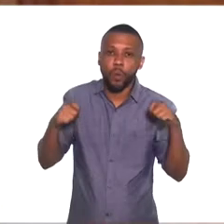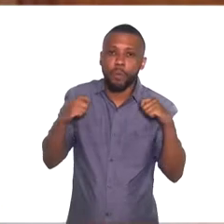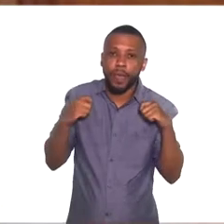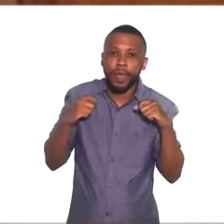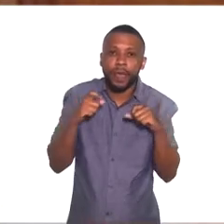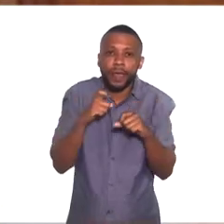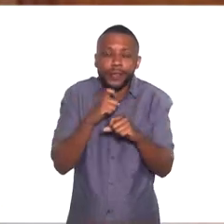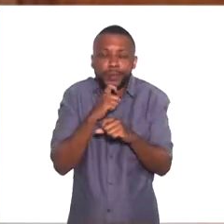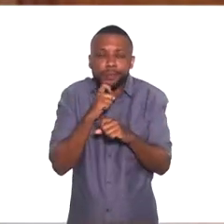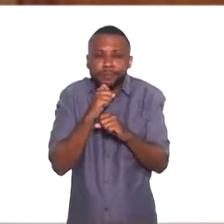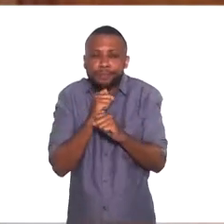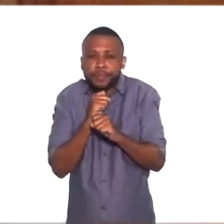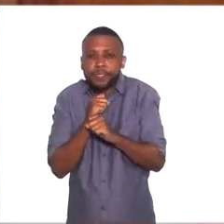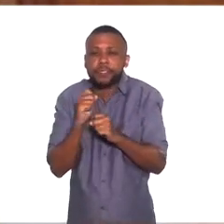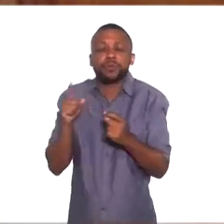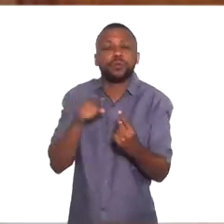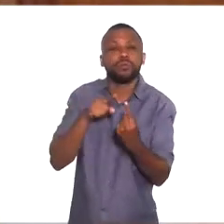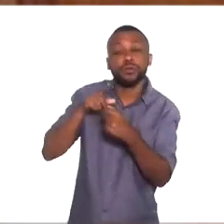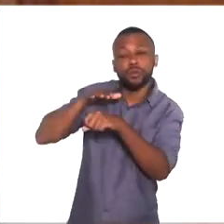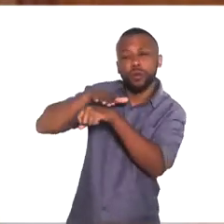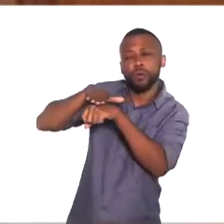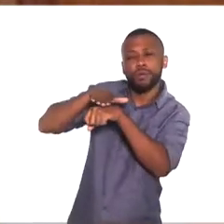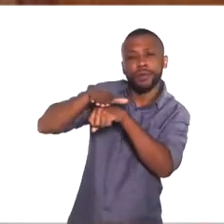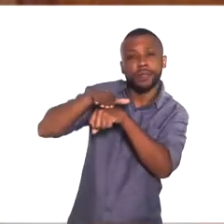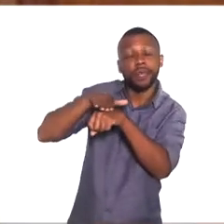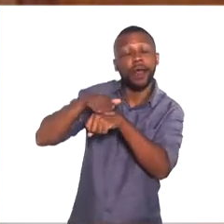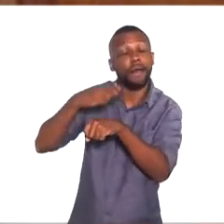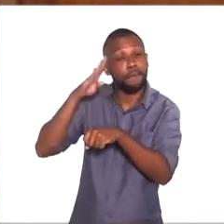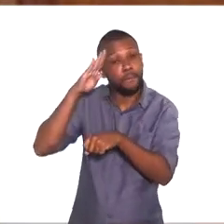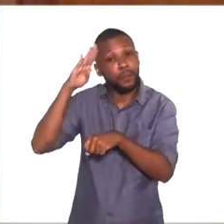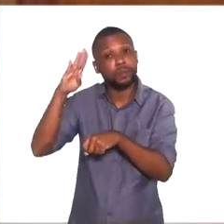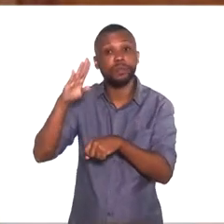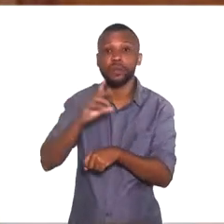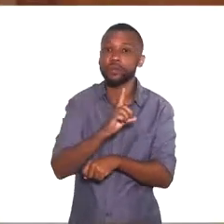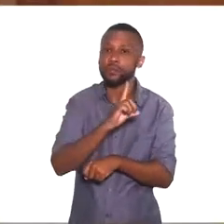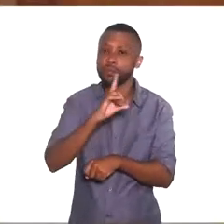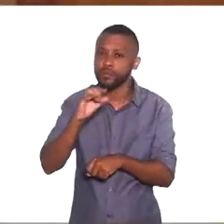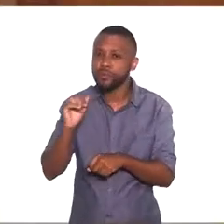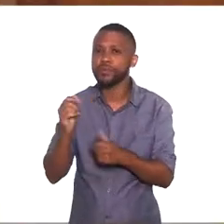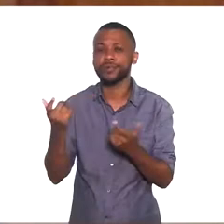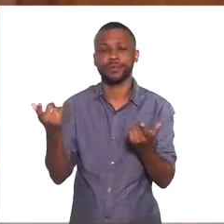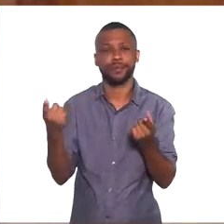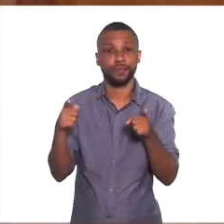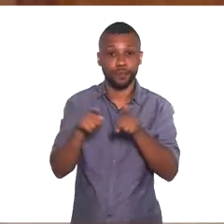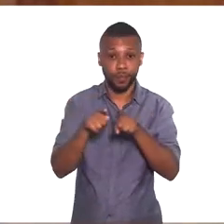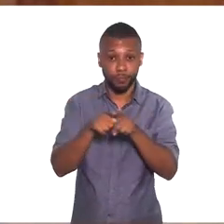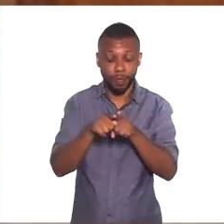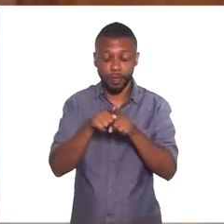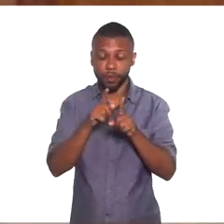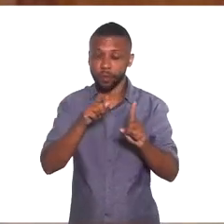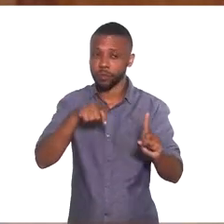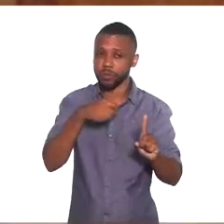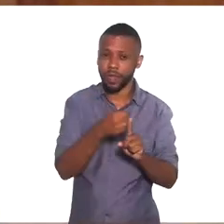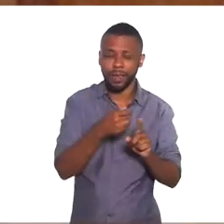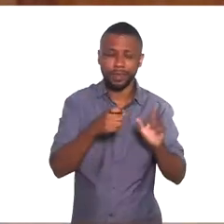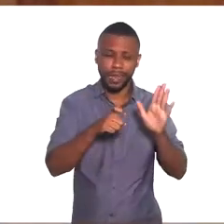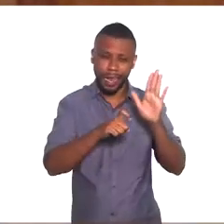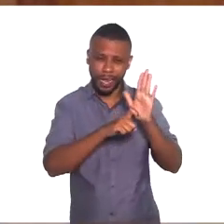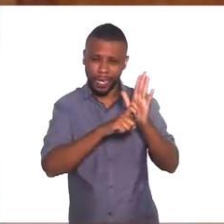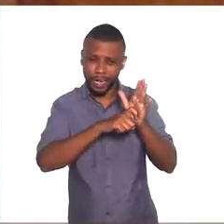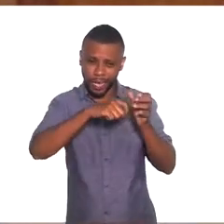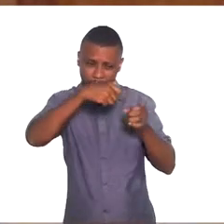de coberta de conversar mas vem durante o dia Temos vários momentos inclusive na